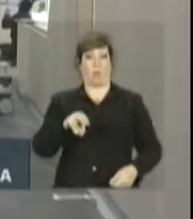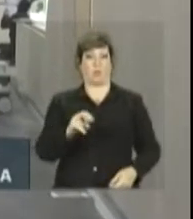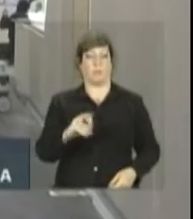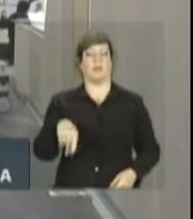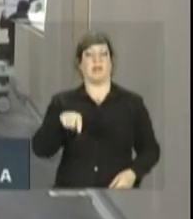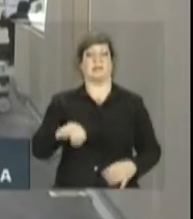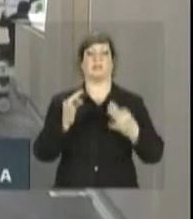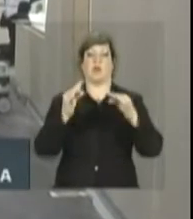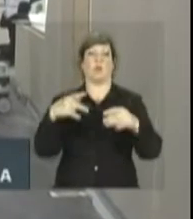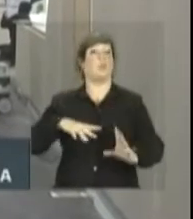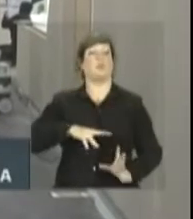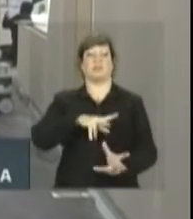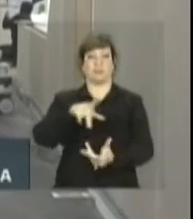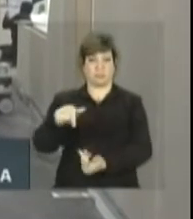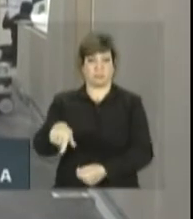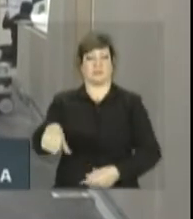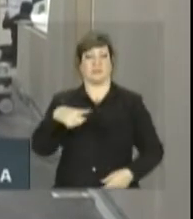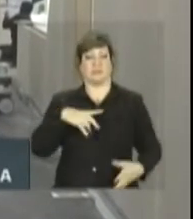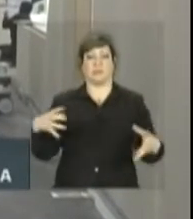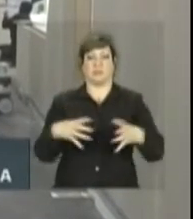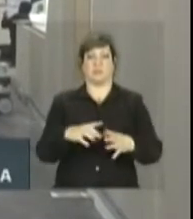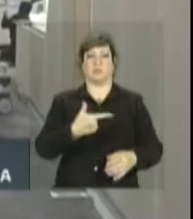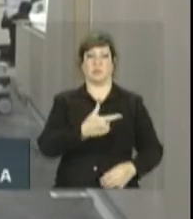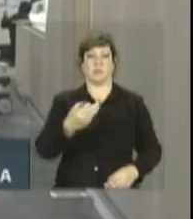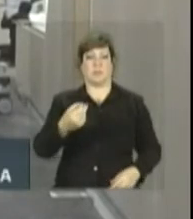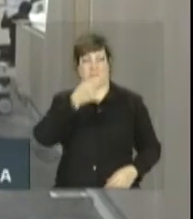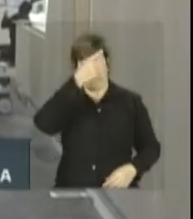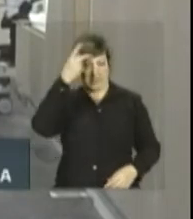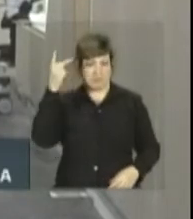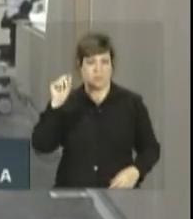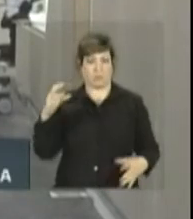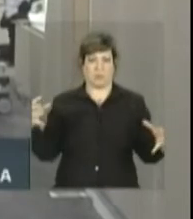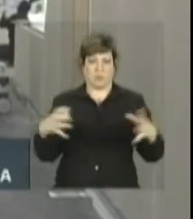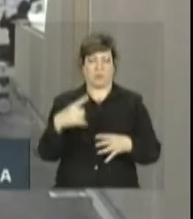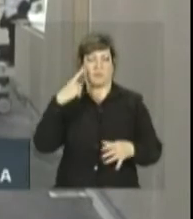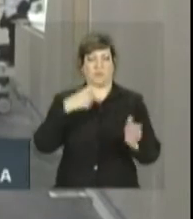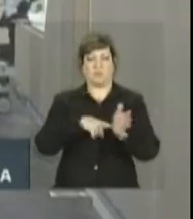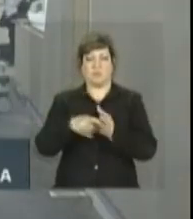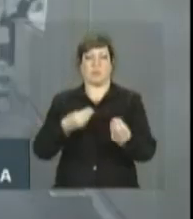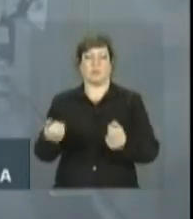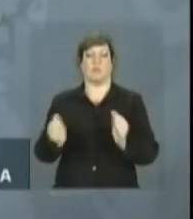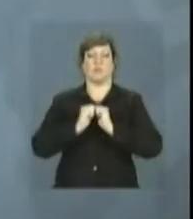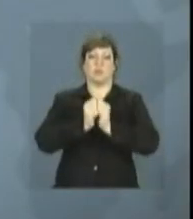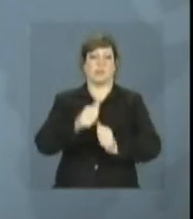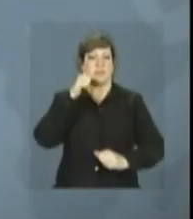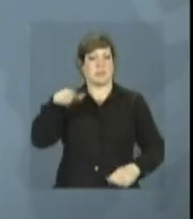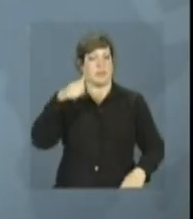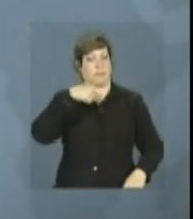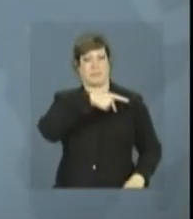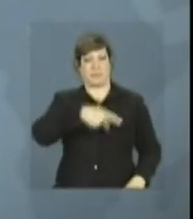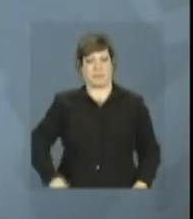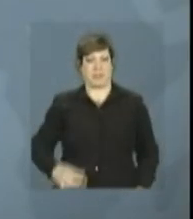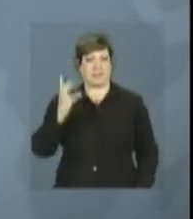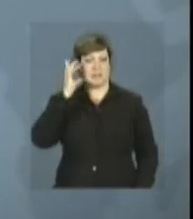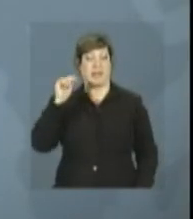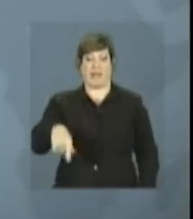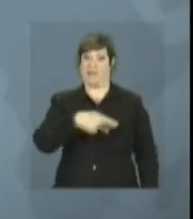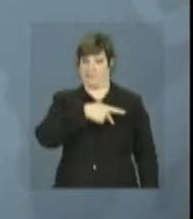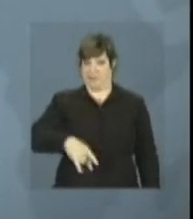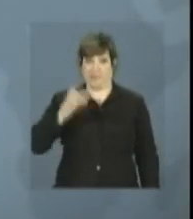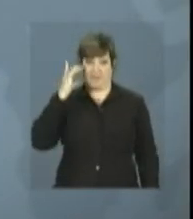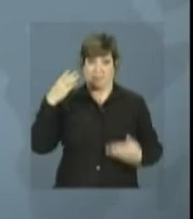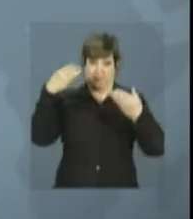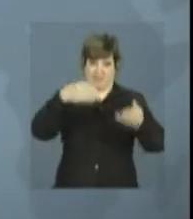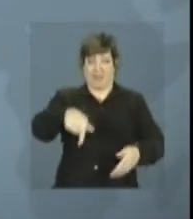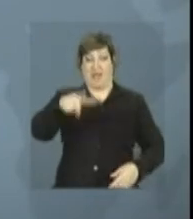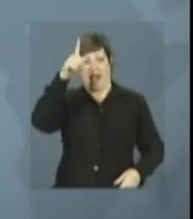delegação empresarial composta por cerca de 200 pessoas vai acompanhar a visita da presidenta. E essa visita da presidenta Dilma